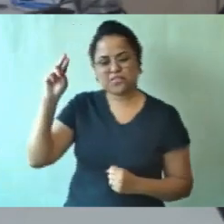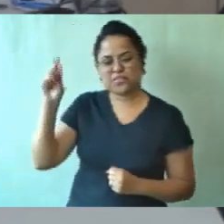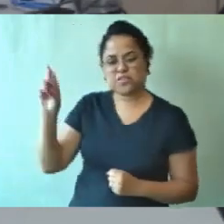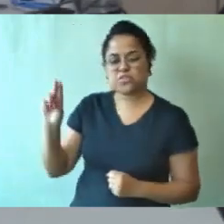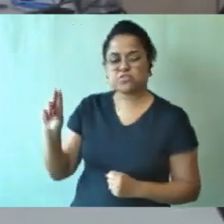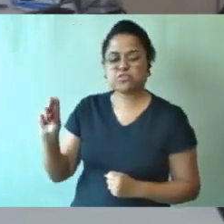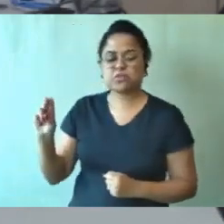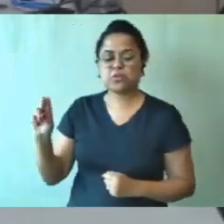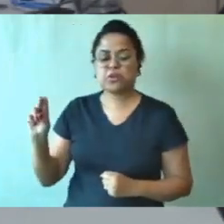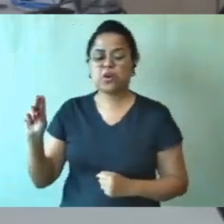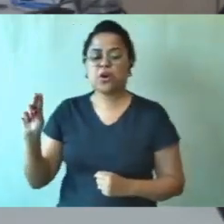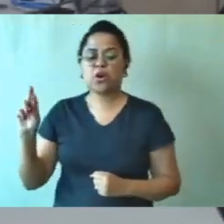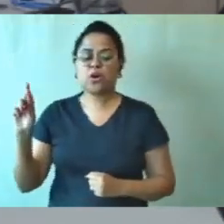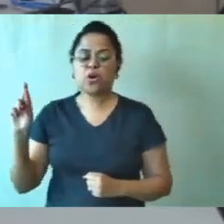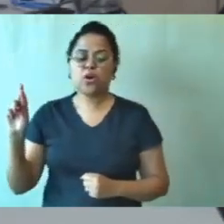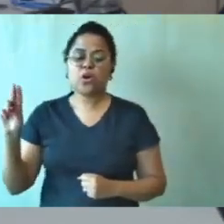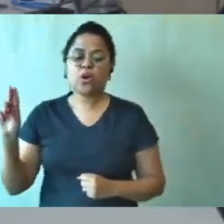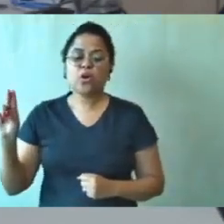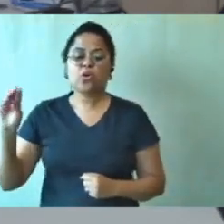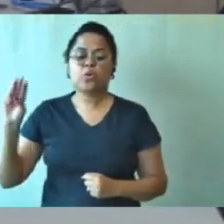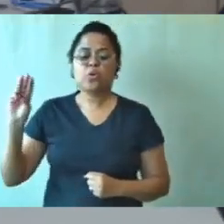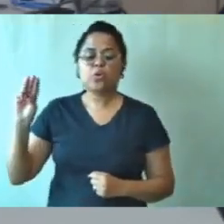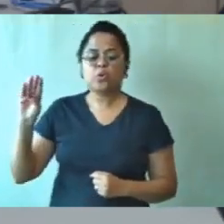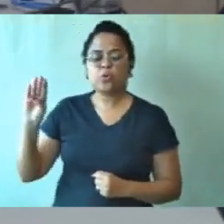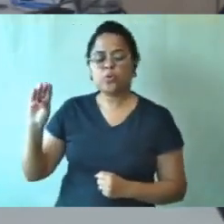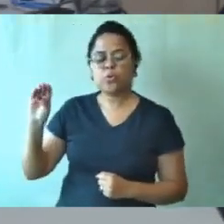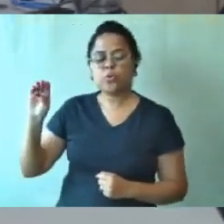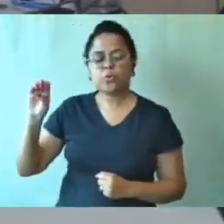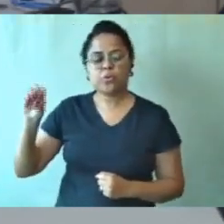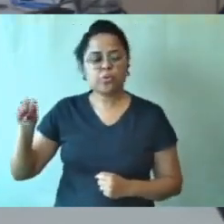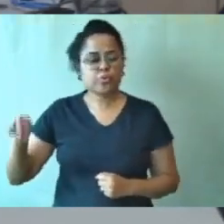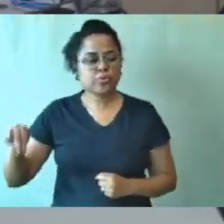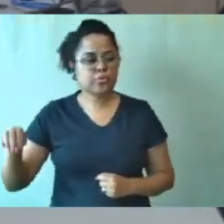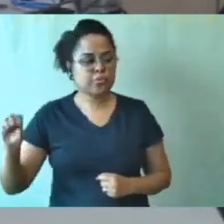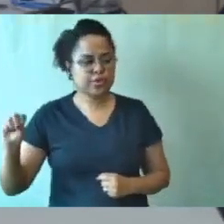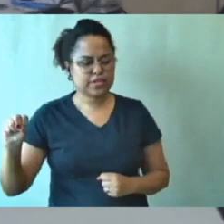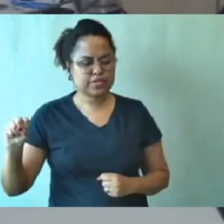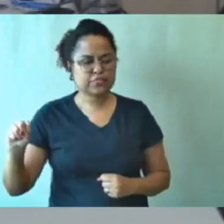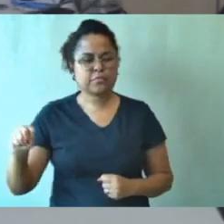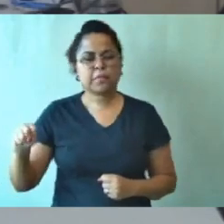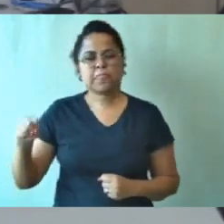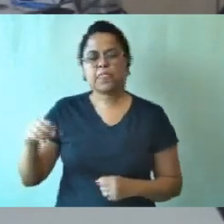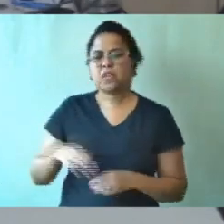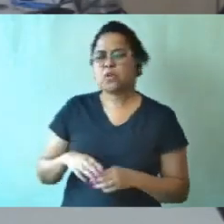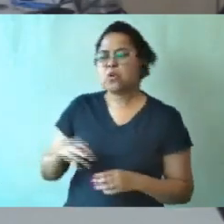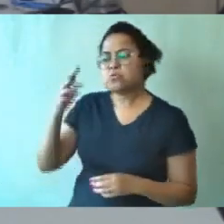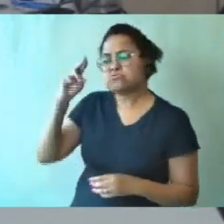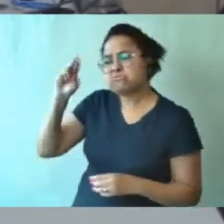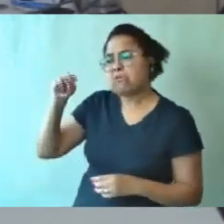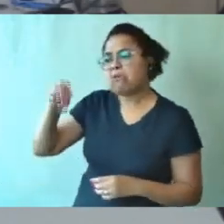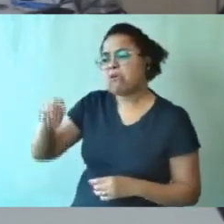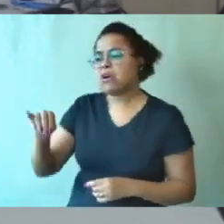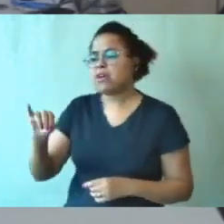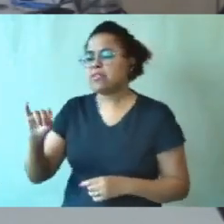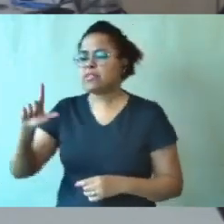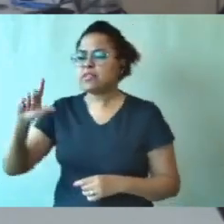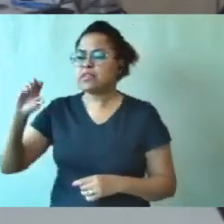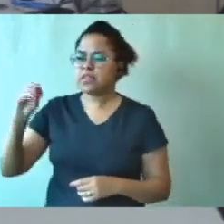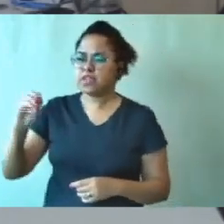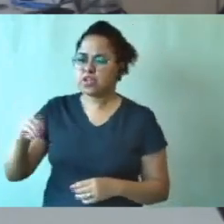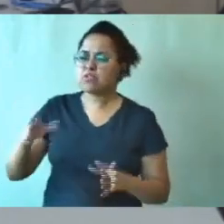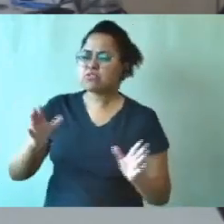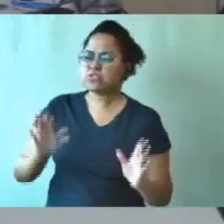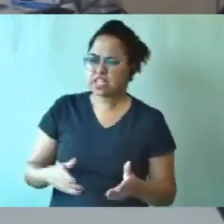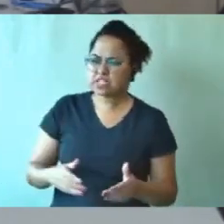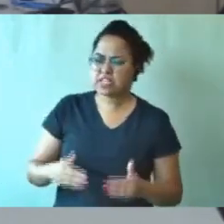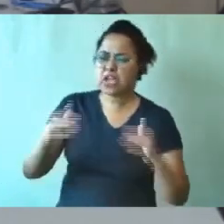o senhor Nilo é, portanto, hoje já saiu a anuência, então a BH Leste SA,